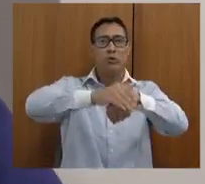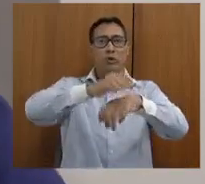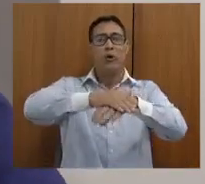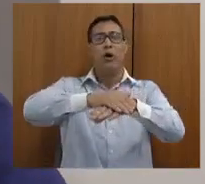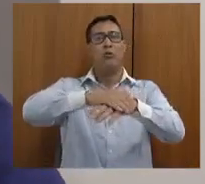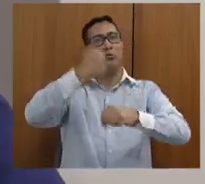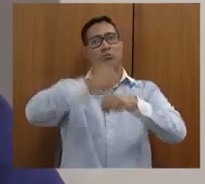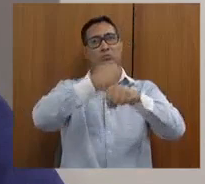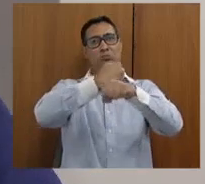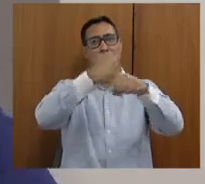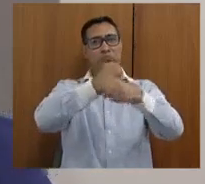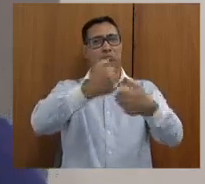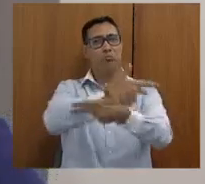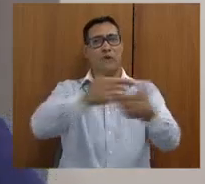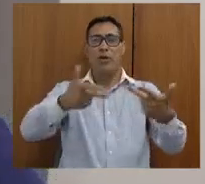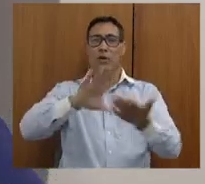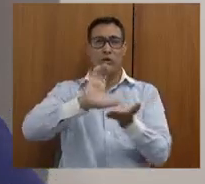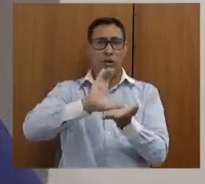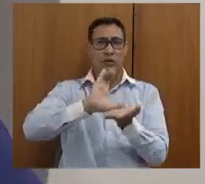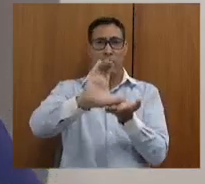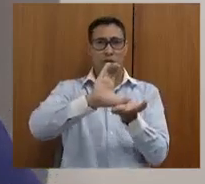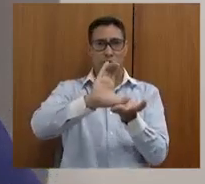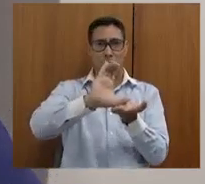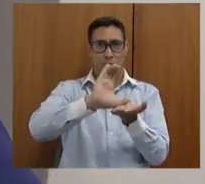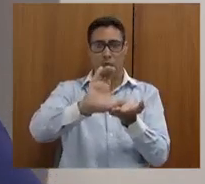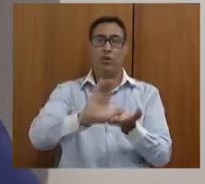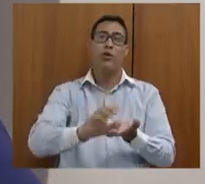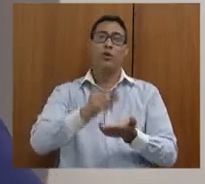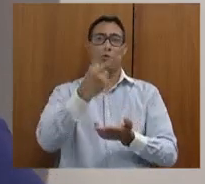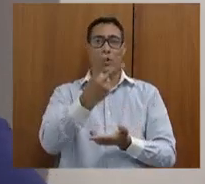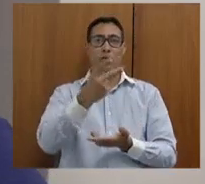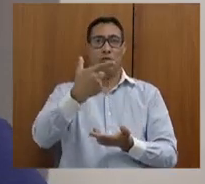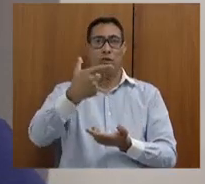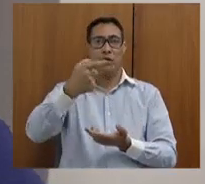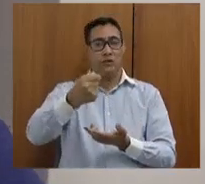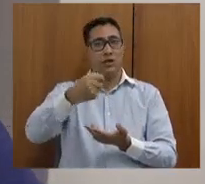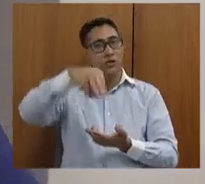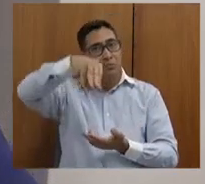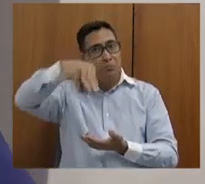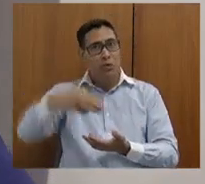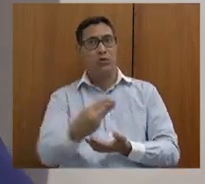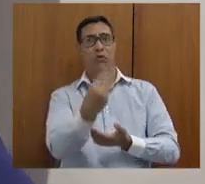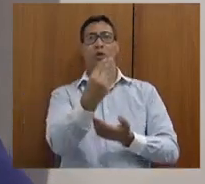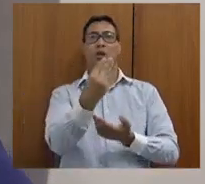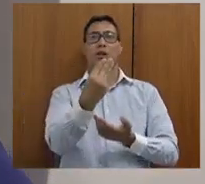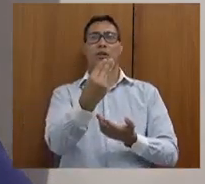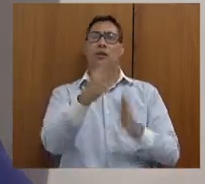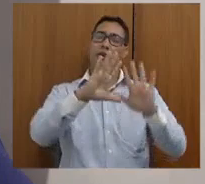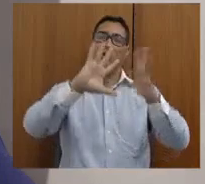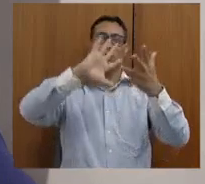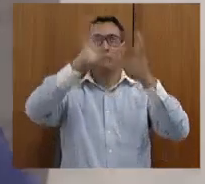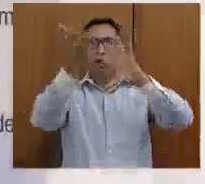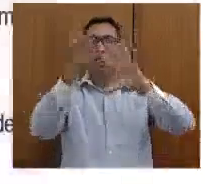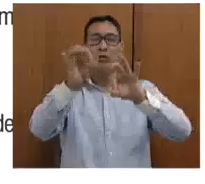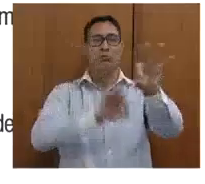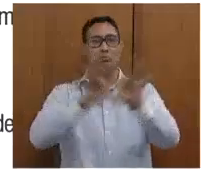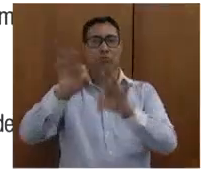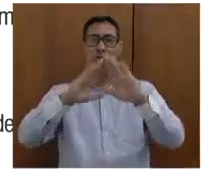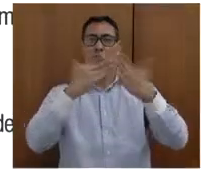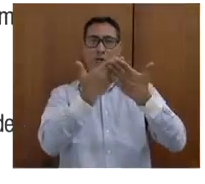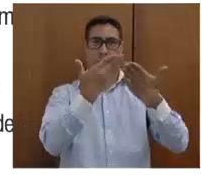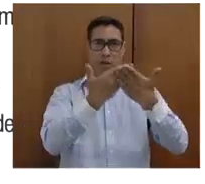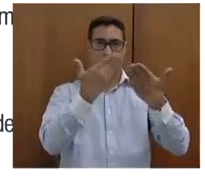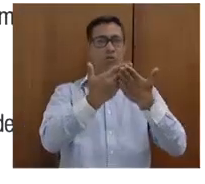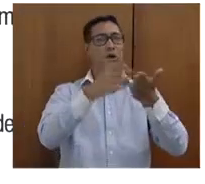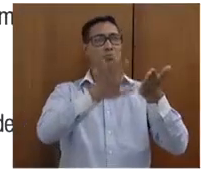investimento aí de mais 220 milhões na nossas escolas em reforma e ampliação recurso